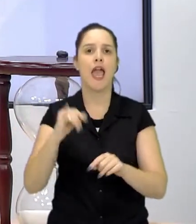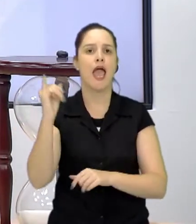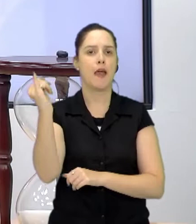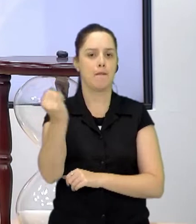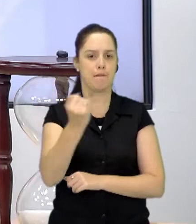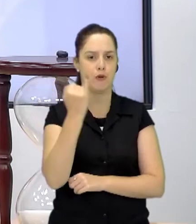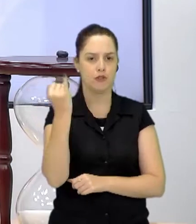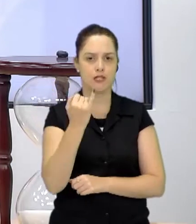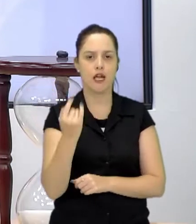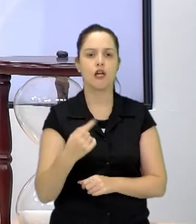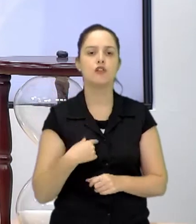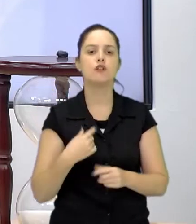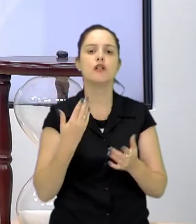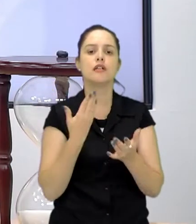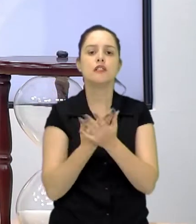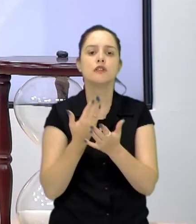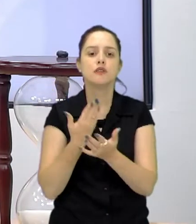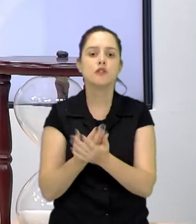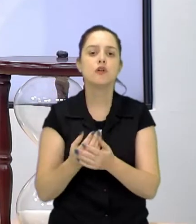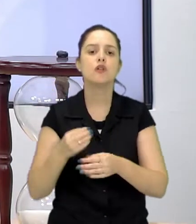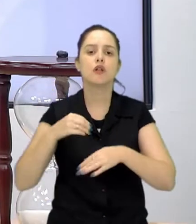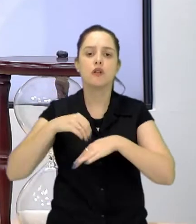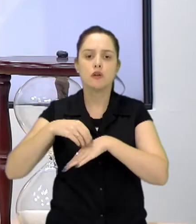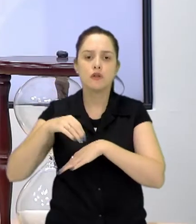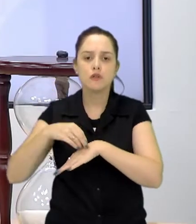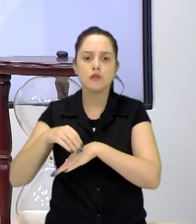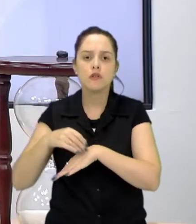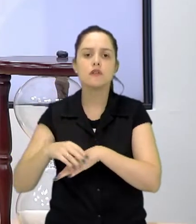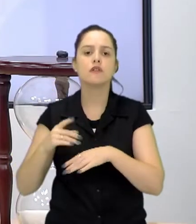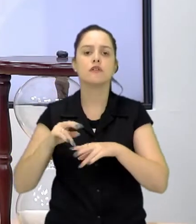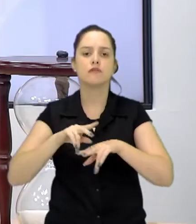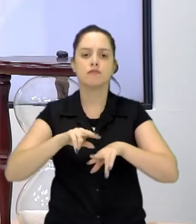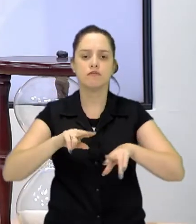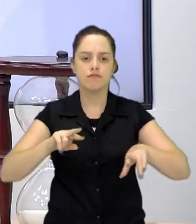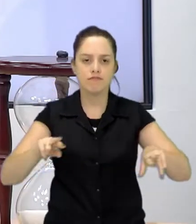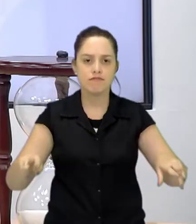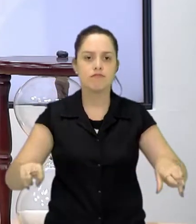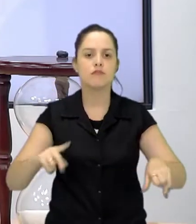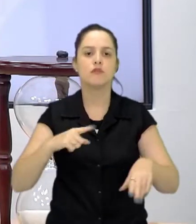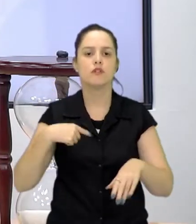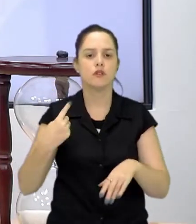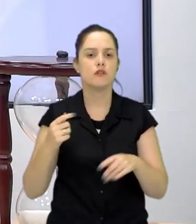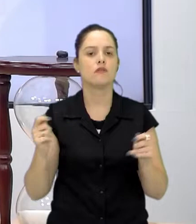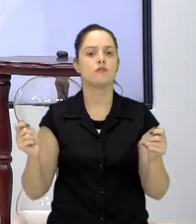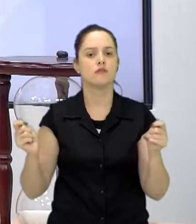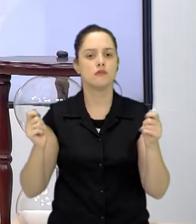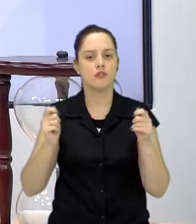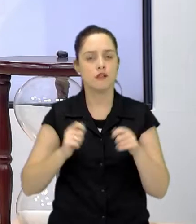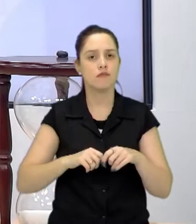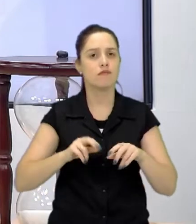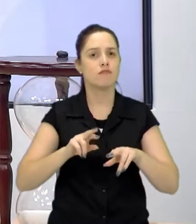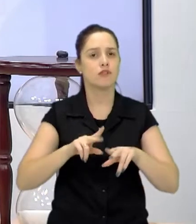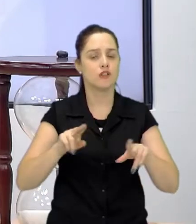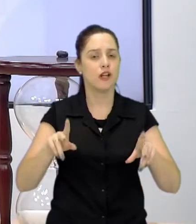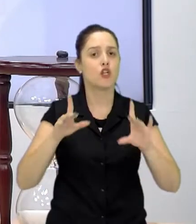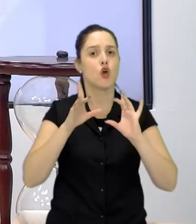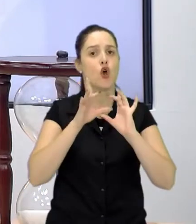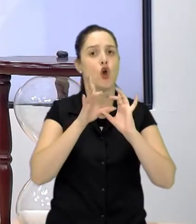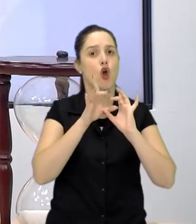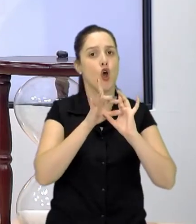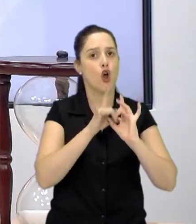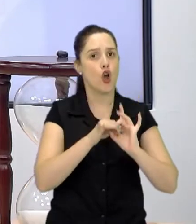essa a finalidade da escola, porém nós temos que conhecer a diversidade da língua para saber interagir nos diferentes contextos